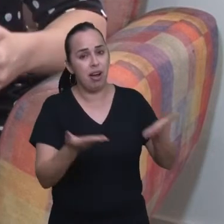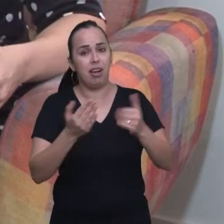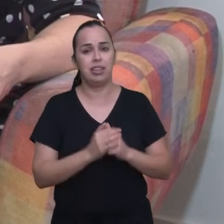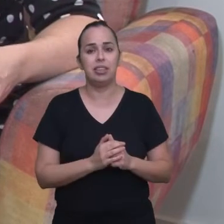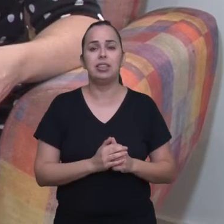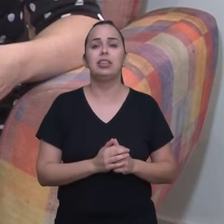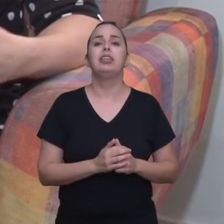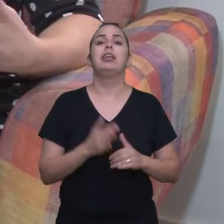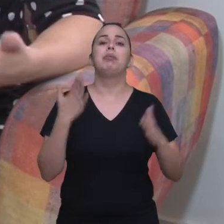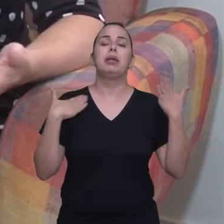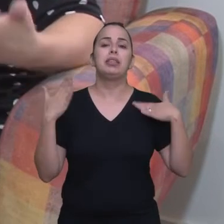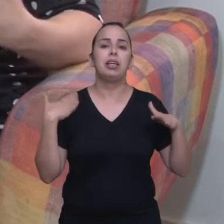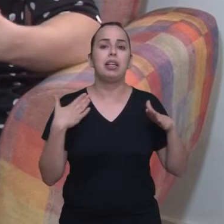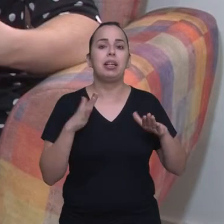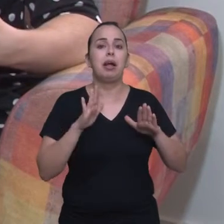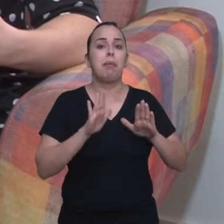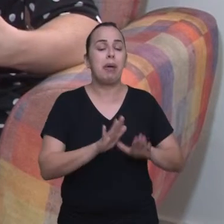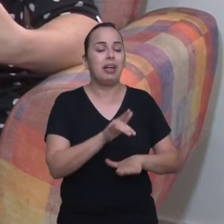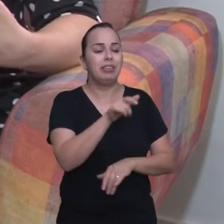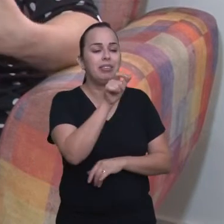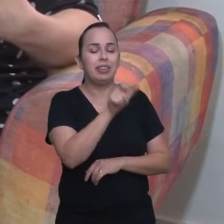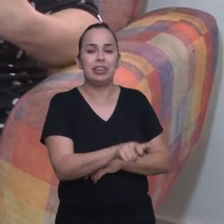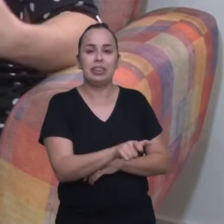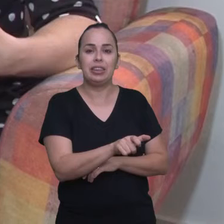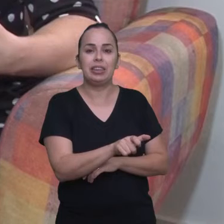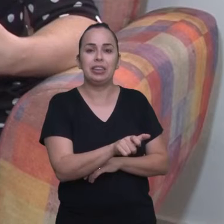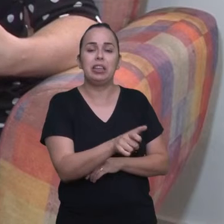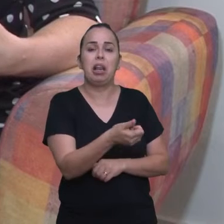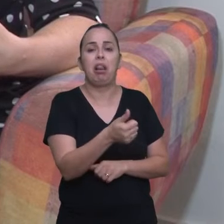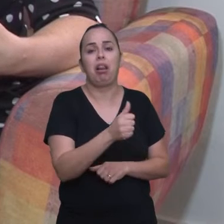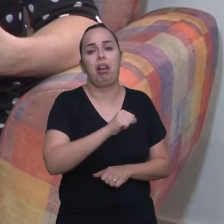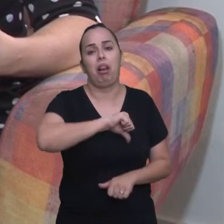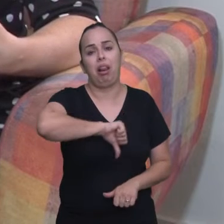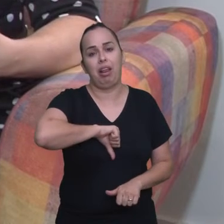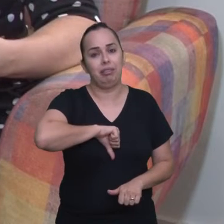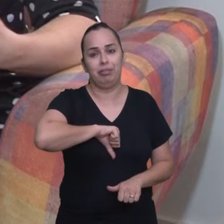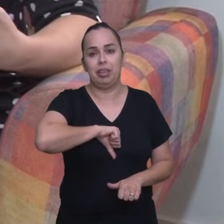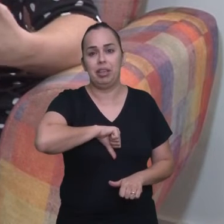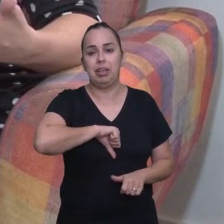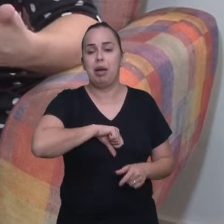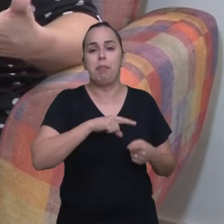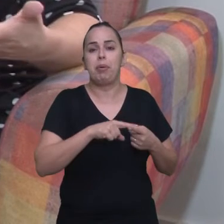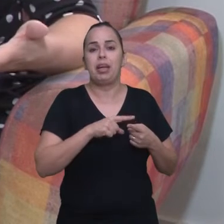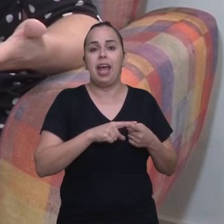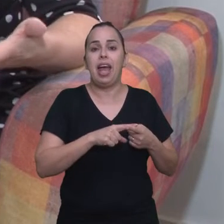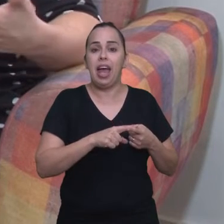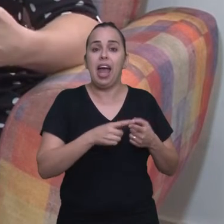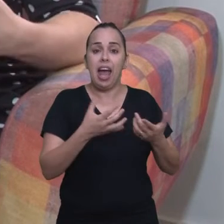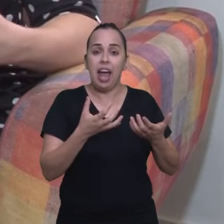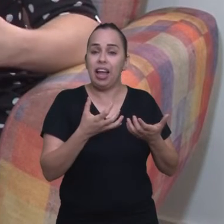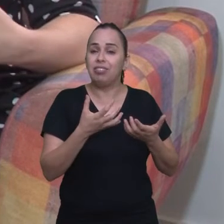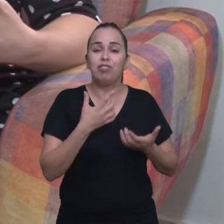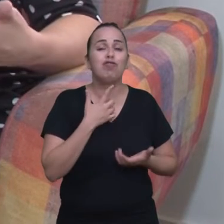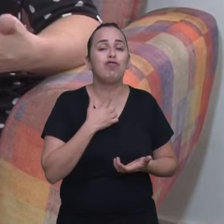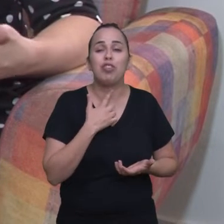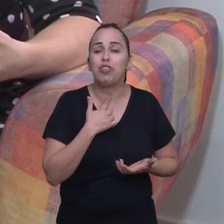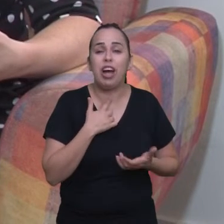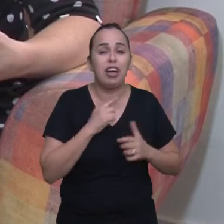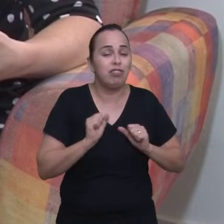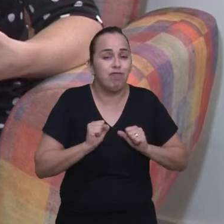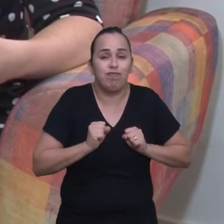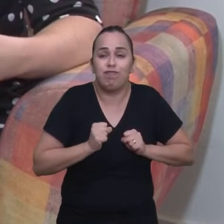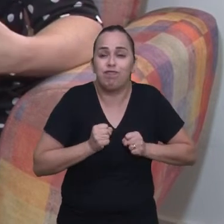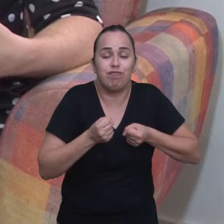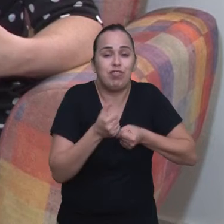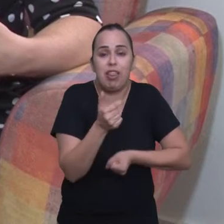precisa sair. Isso faz com que a pessoa fique mais para baixo ainda, porque ela não está fazendo porque ela não quer, ela não está fazendo porque ela não